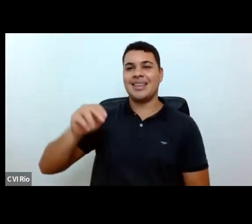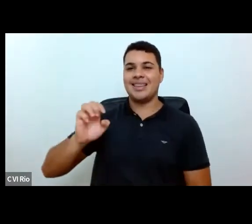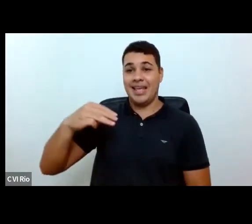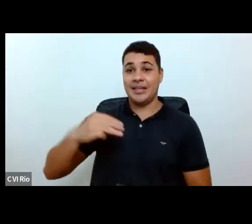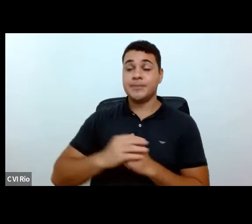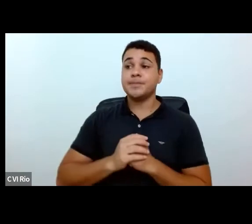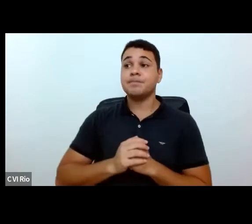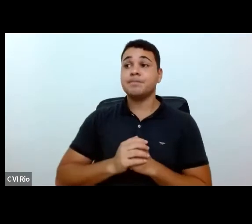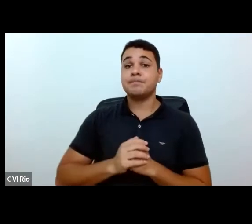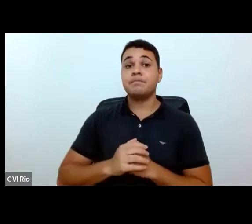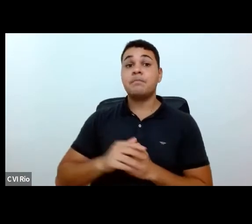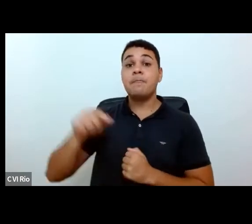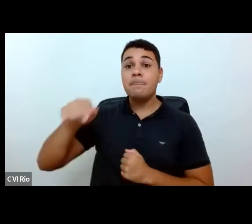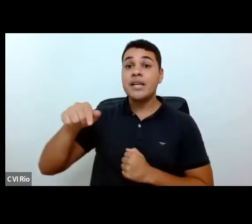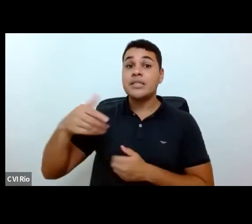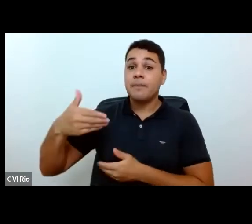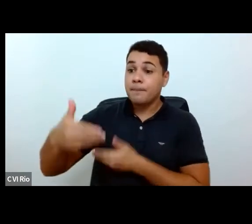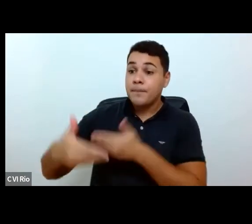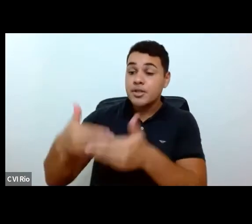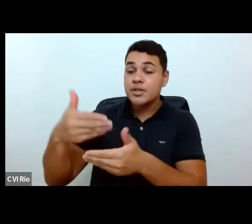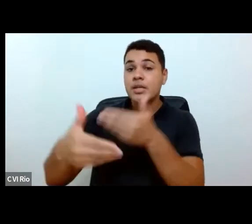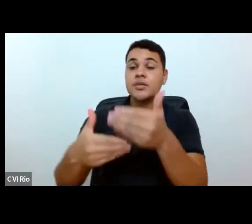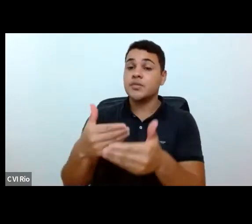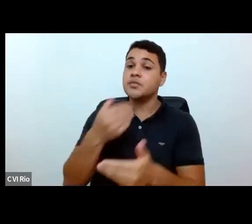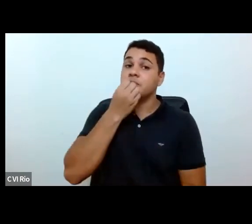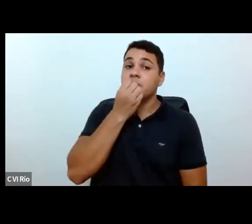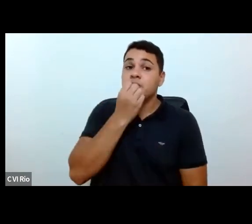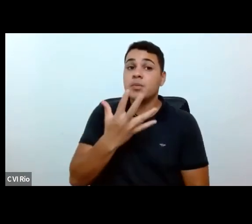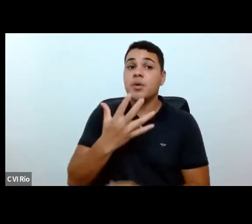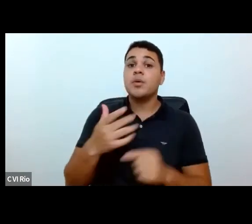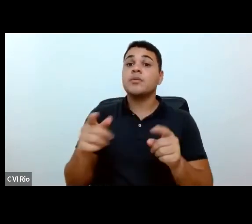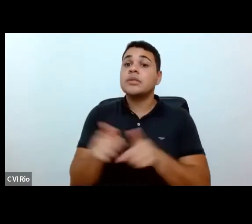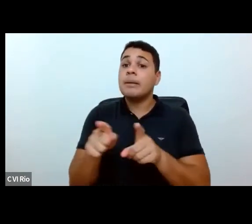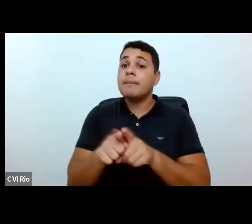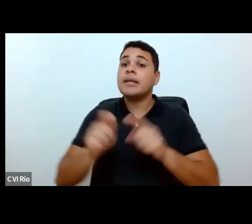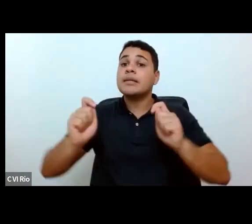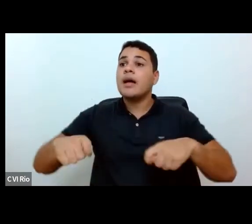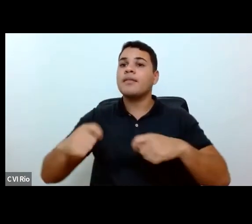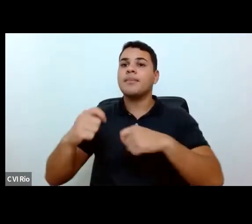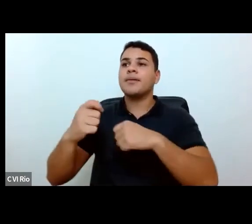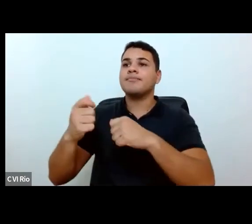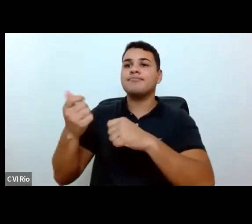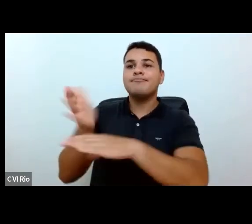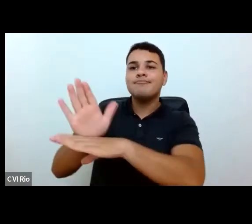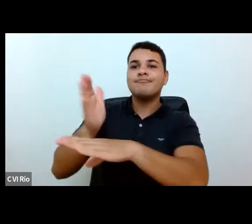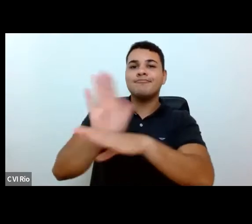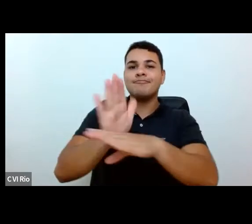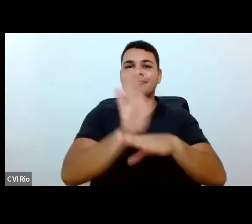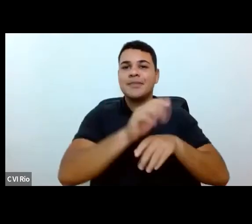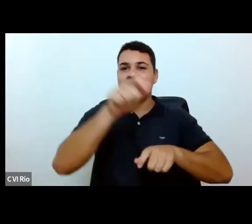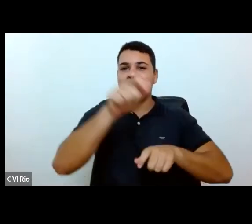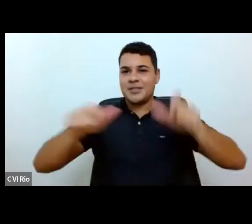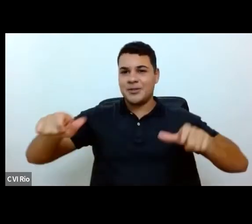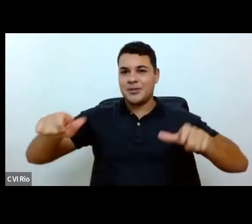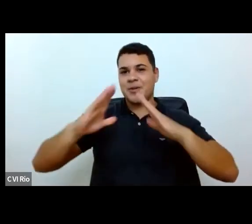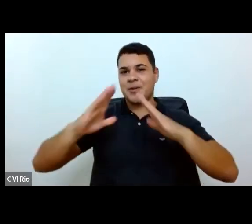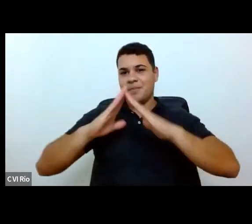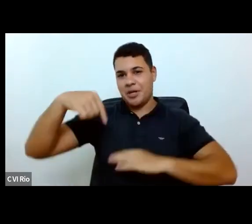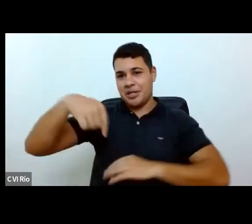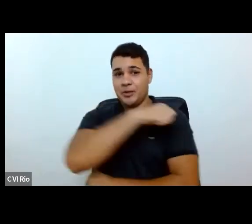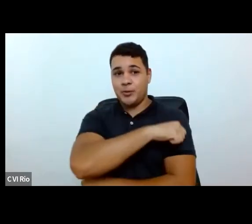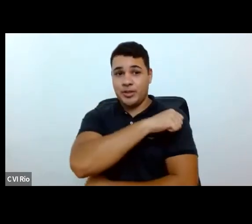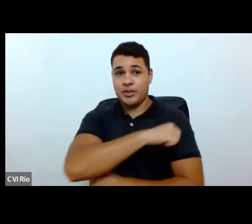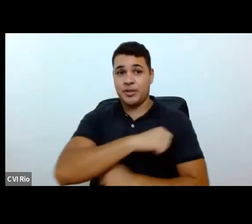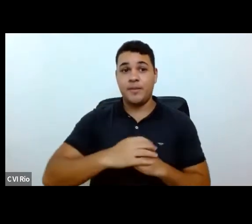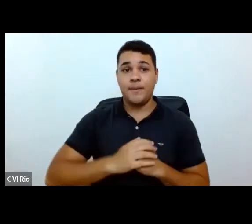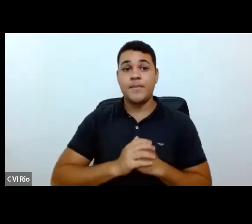foi experimental para acolher outras pessoas aqui na cidade do Rio de Janeiro. Então, me considero uma pessoa